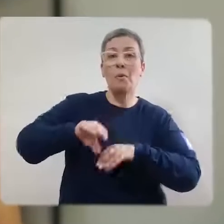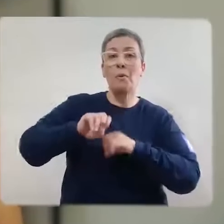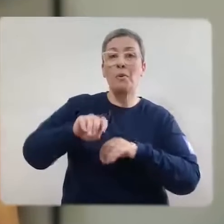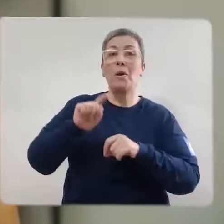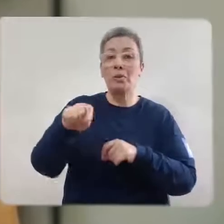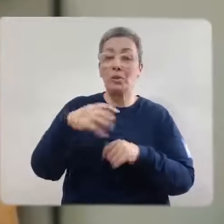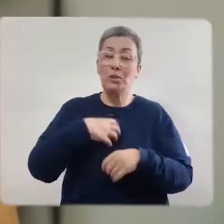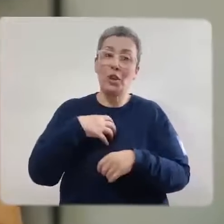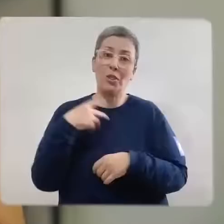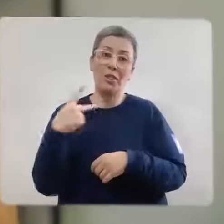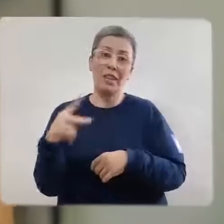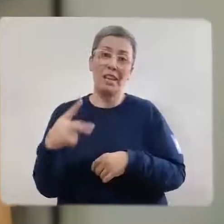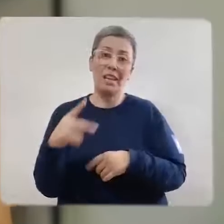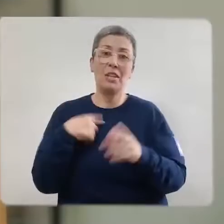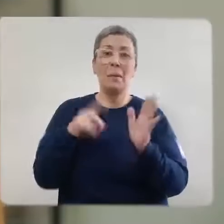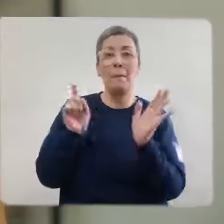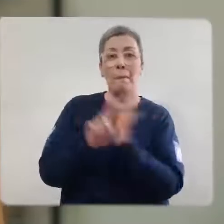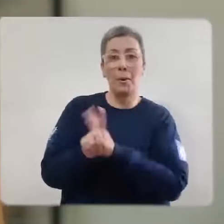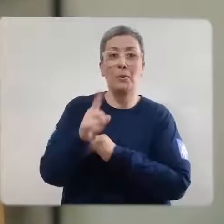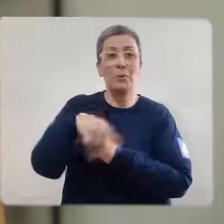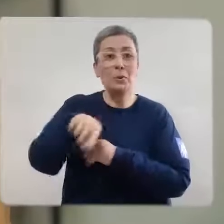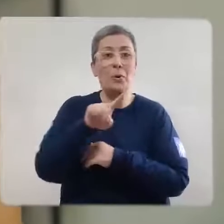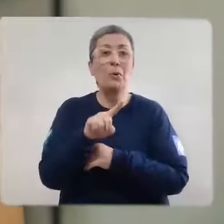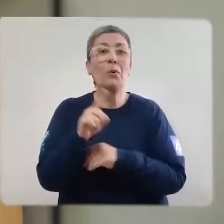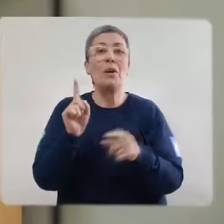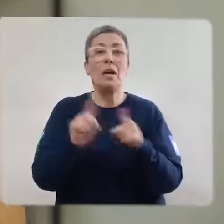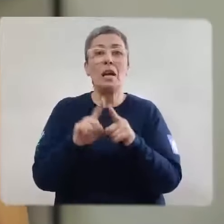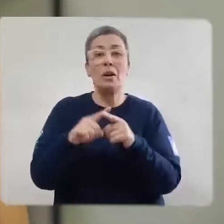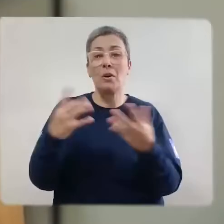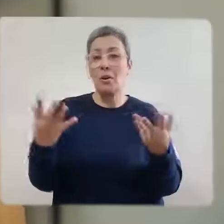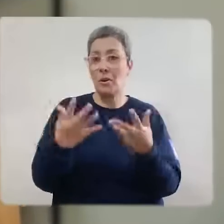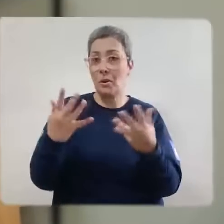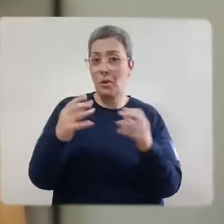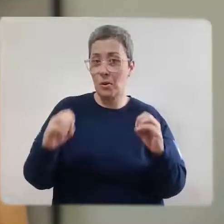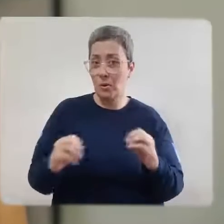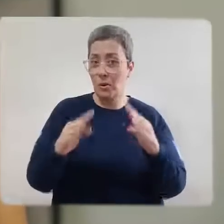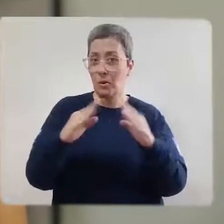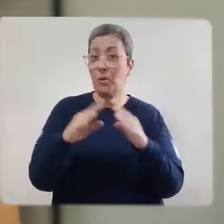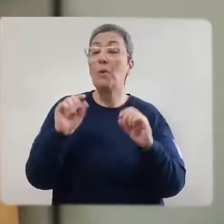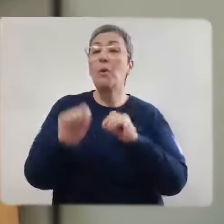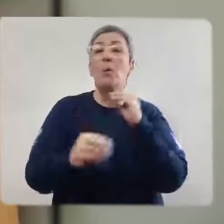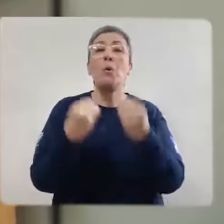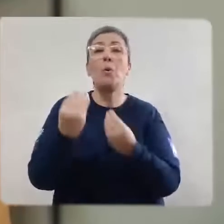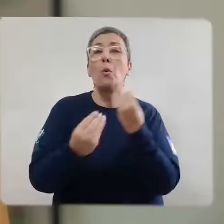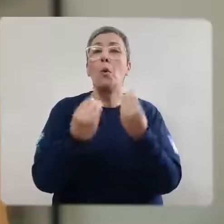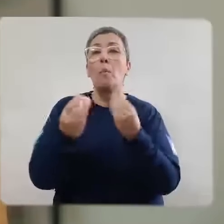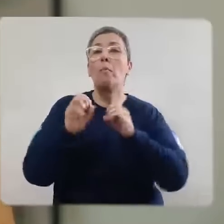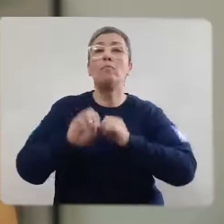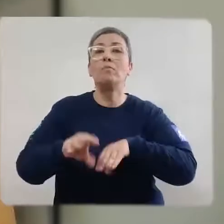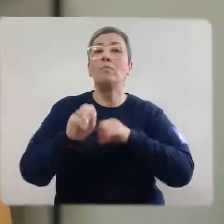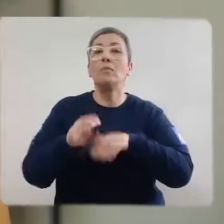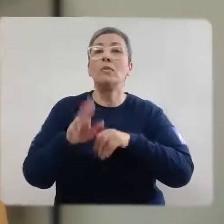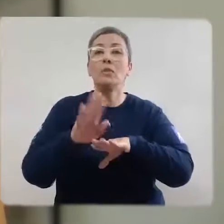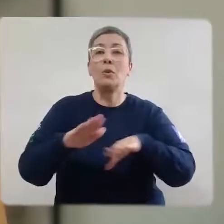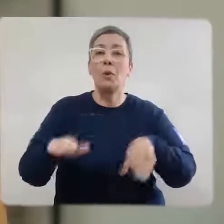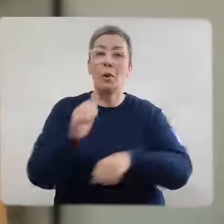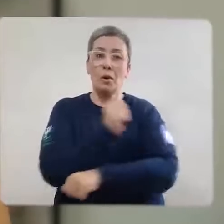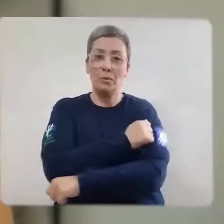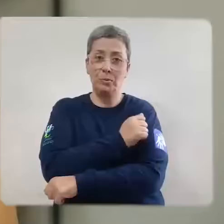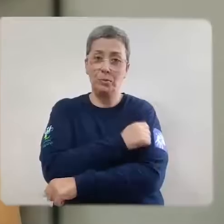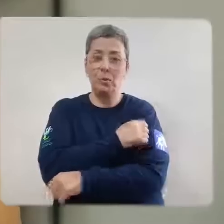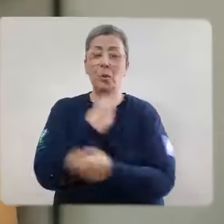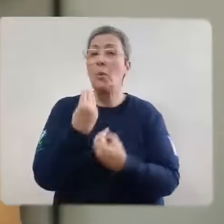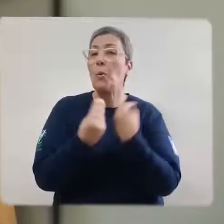do jeito que ela aprende. Então a minha pergunta que eu vou deixar aqui, neste quadro de hoje é: como você está ensinando o seu